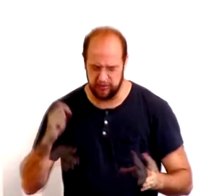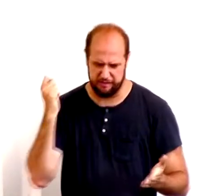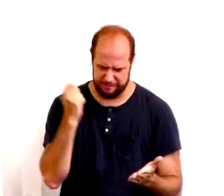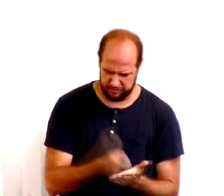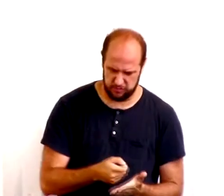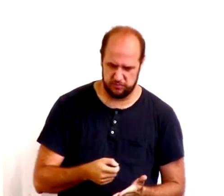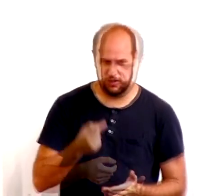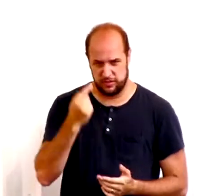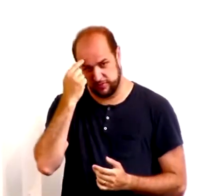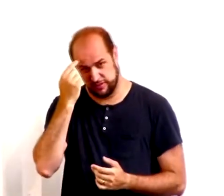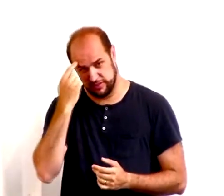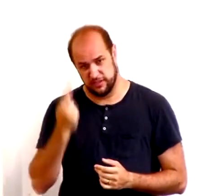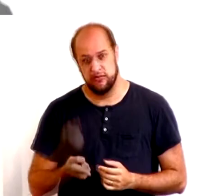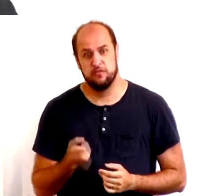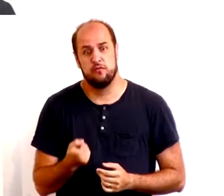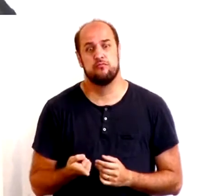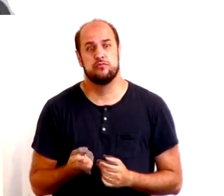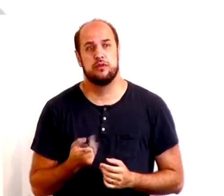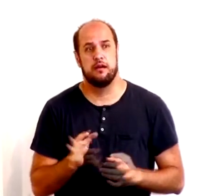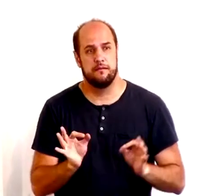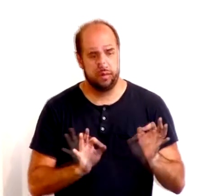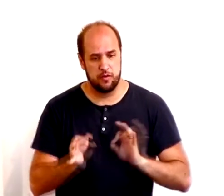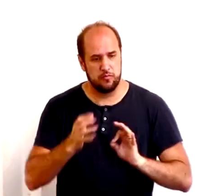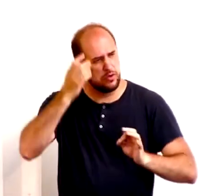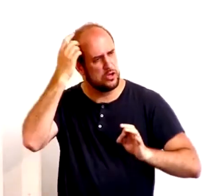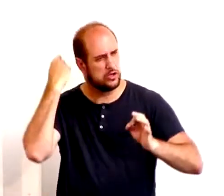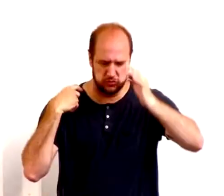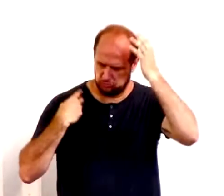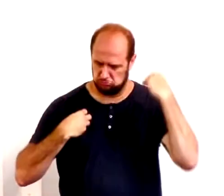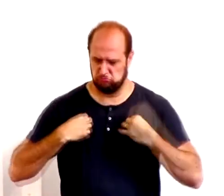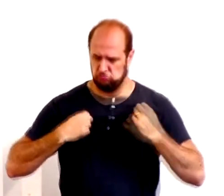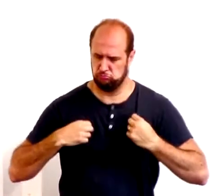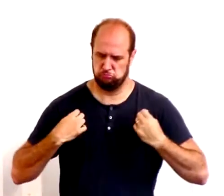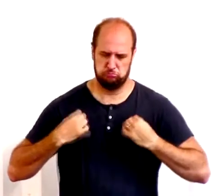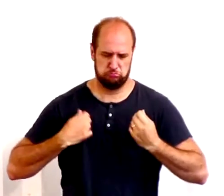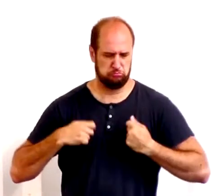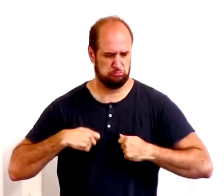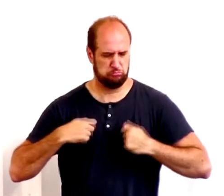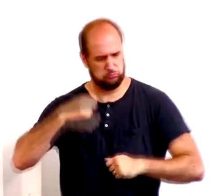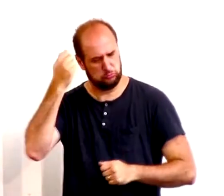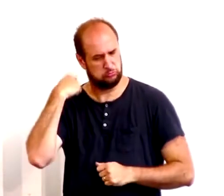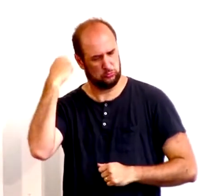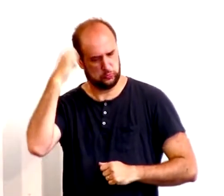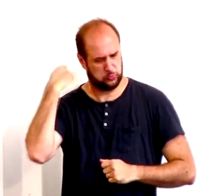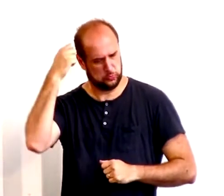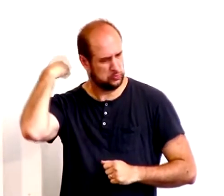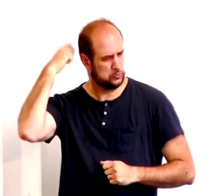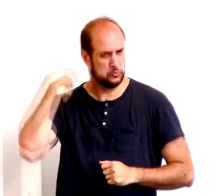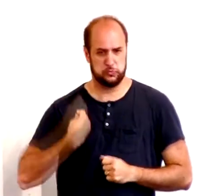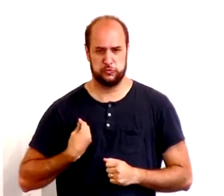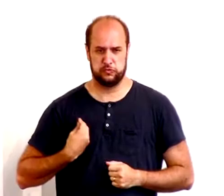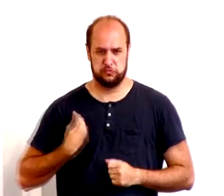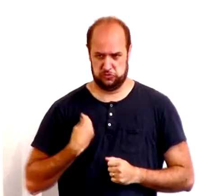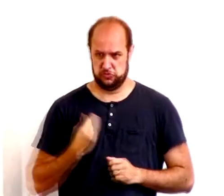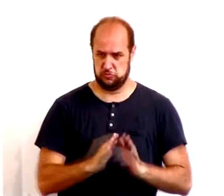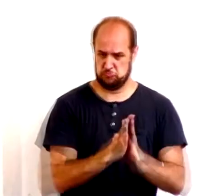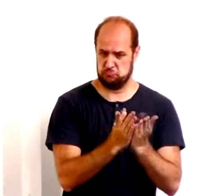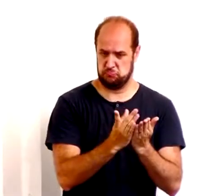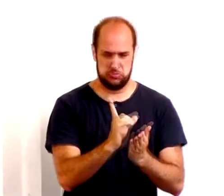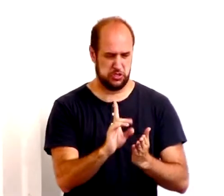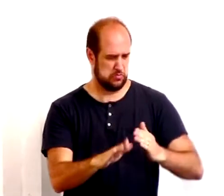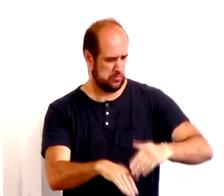comprado. Imagine você arrumando o seu cabelo, a sua roupa. Imagine, de repente, você traz a sua Bíblia.